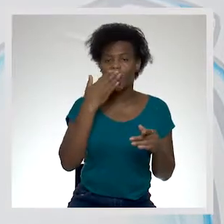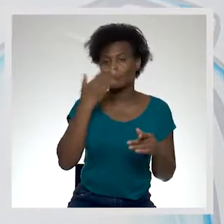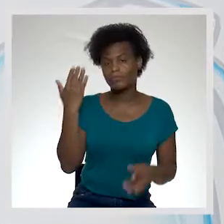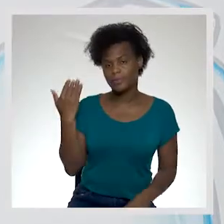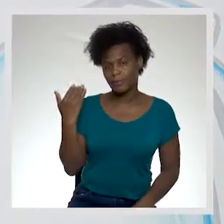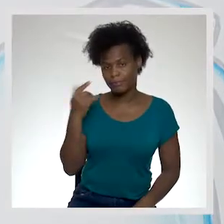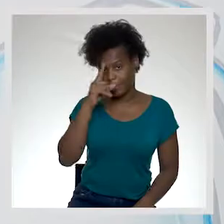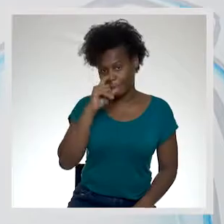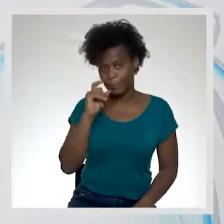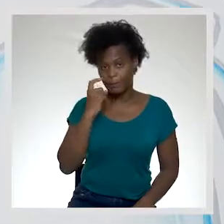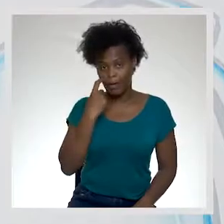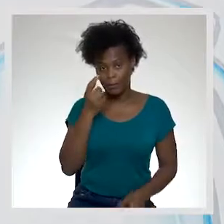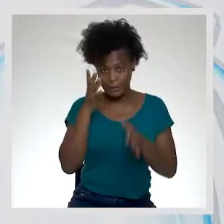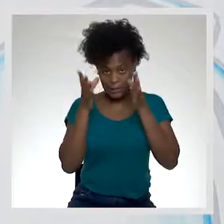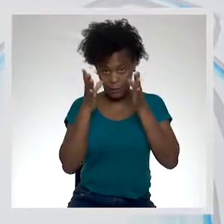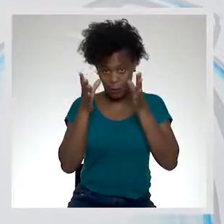anterior. Presta lá bem atenção.